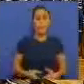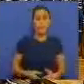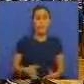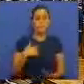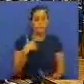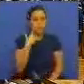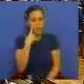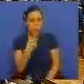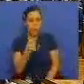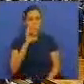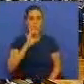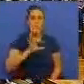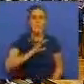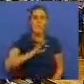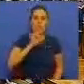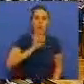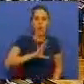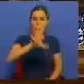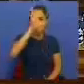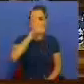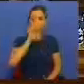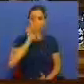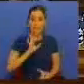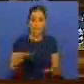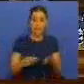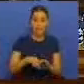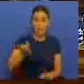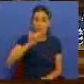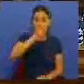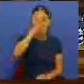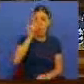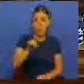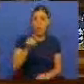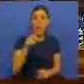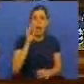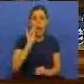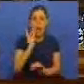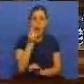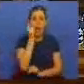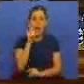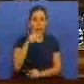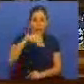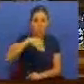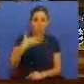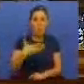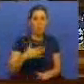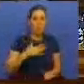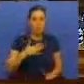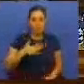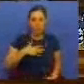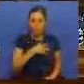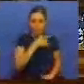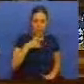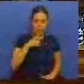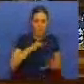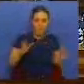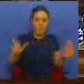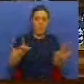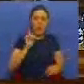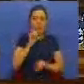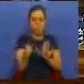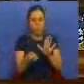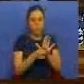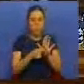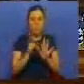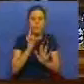Notámos que a Sra. Ministra, relativamente à questão do Alegre P1, não se quis comprometer naquele que é o seu aspecto